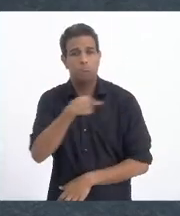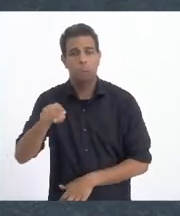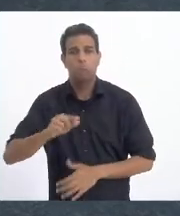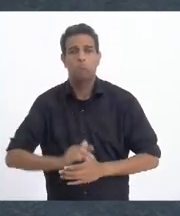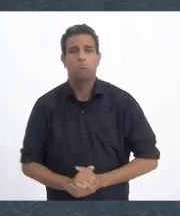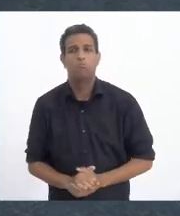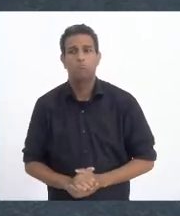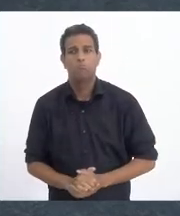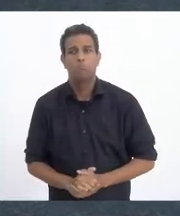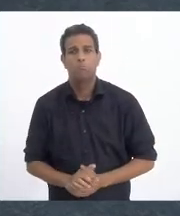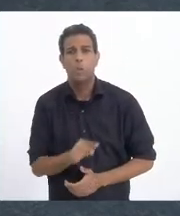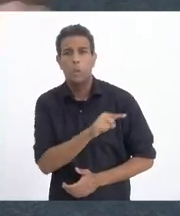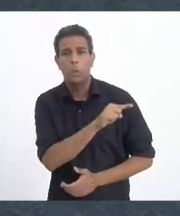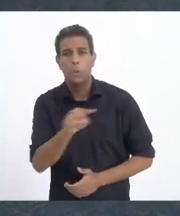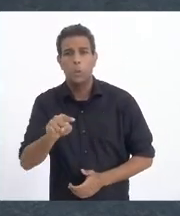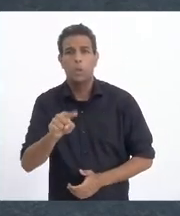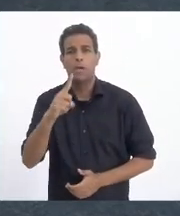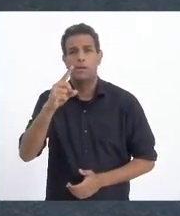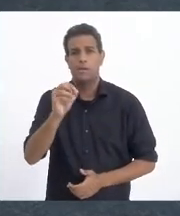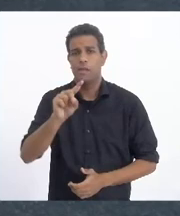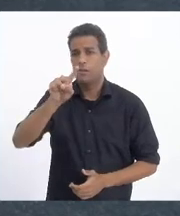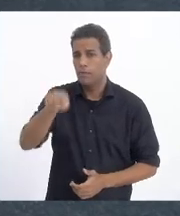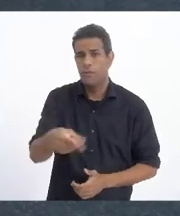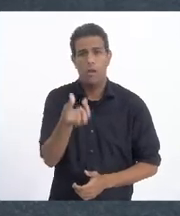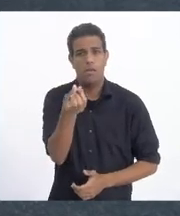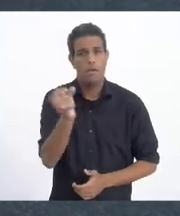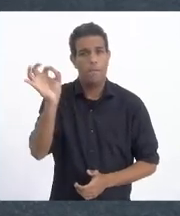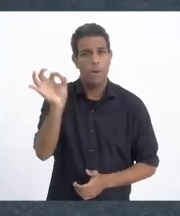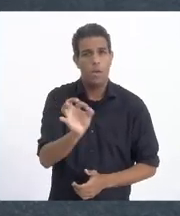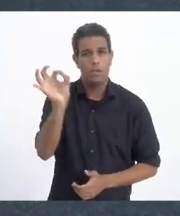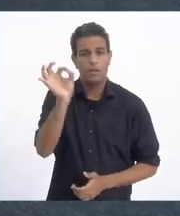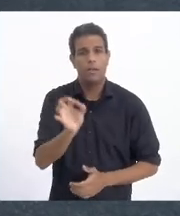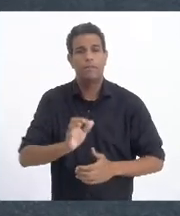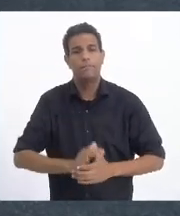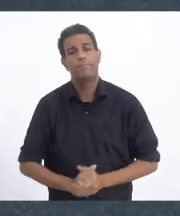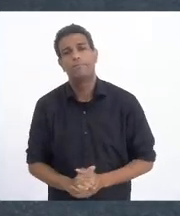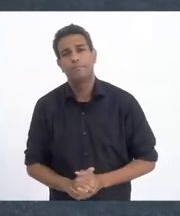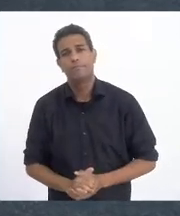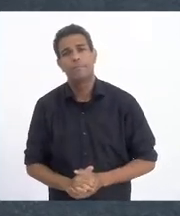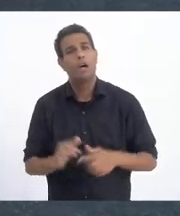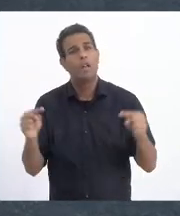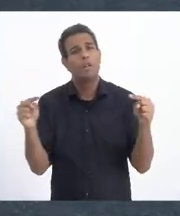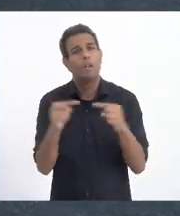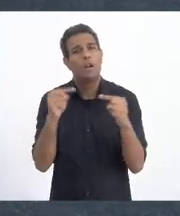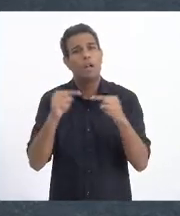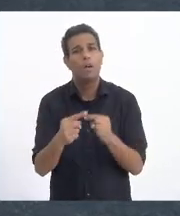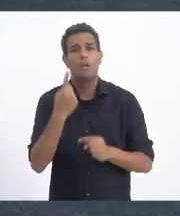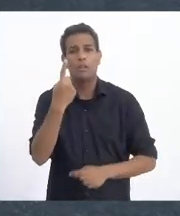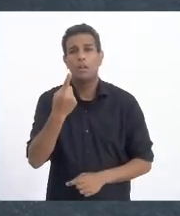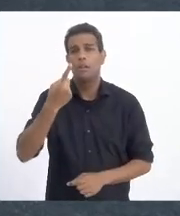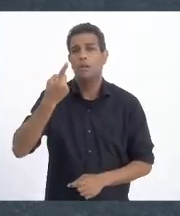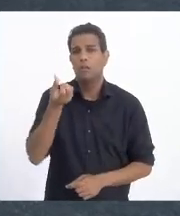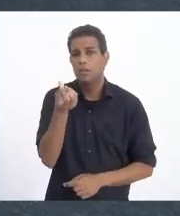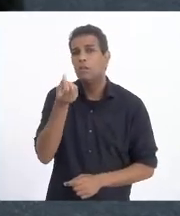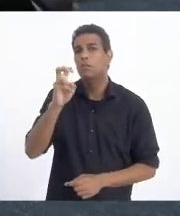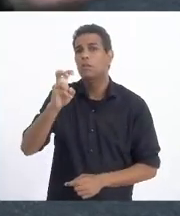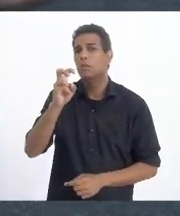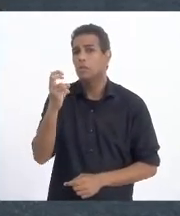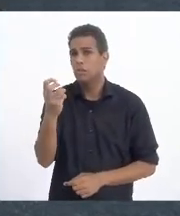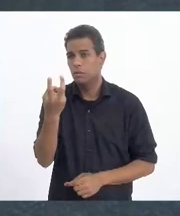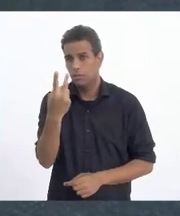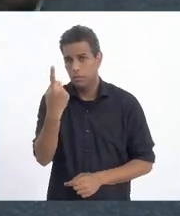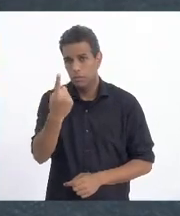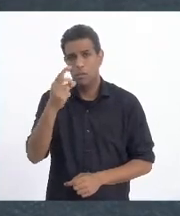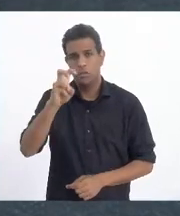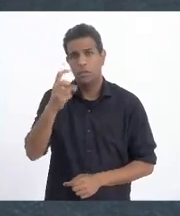seguinte, quando a gente está falando em 10,5%, em 192,5%, em 150%, em